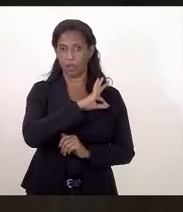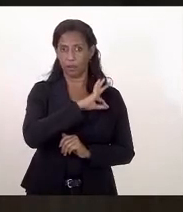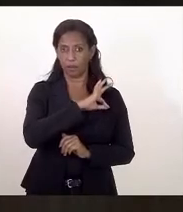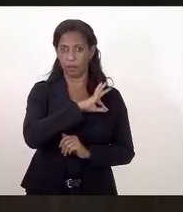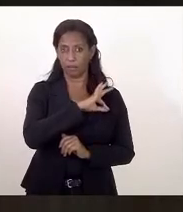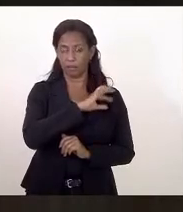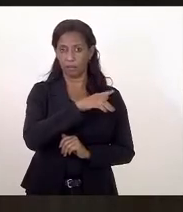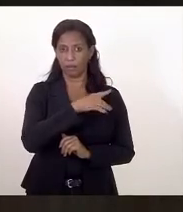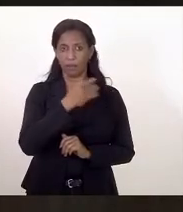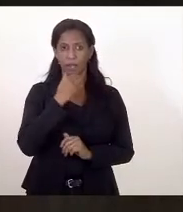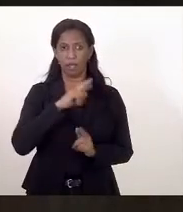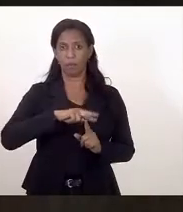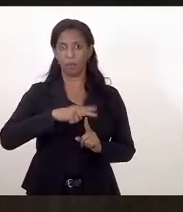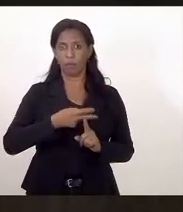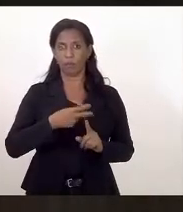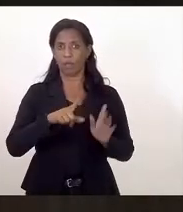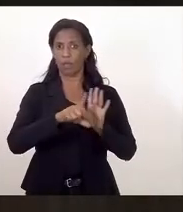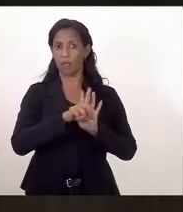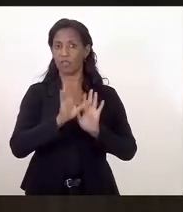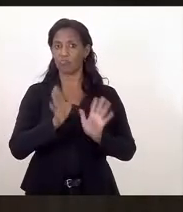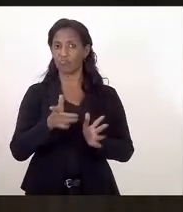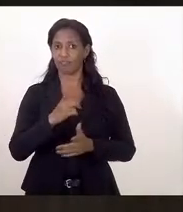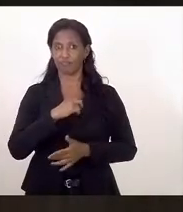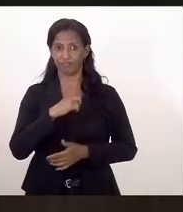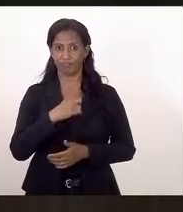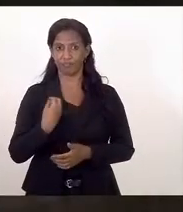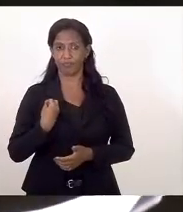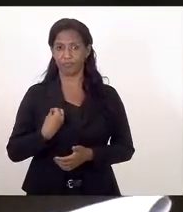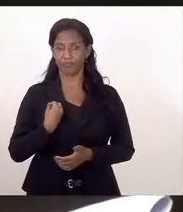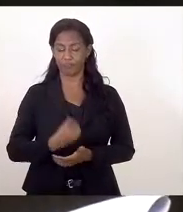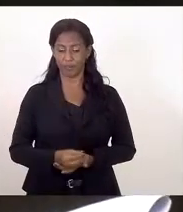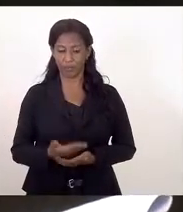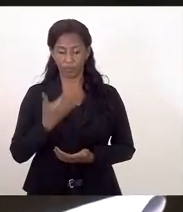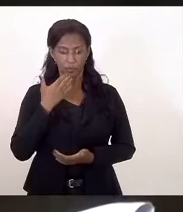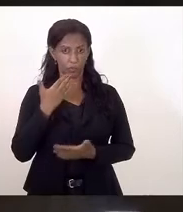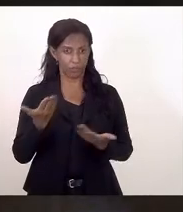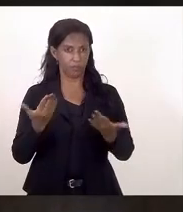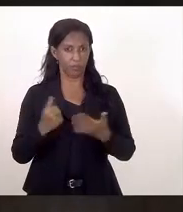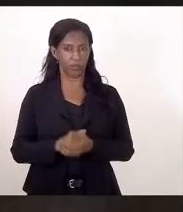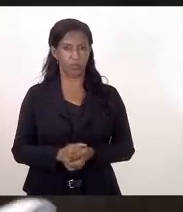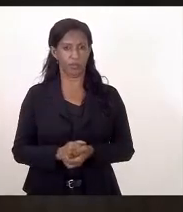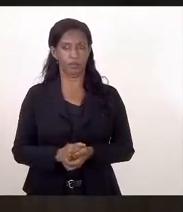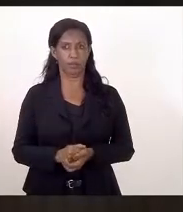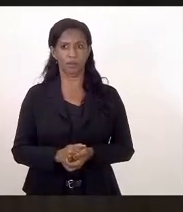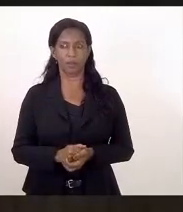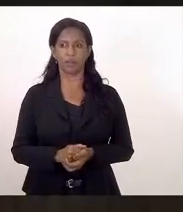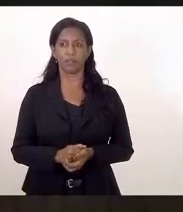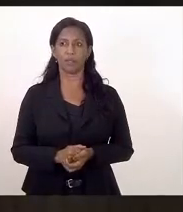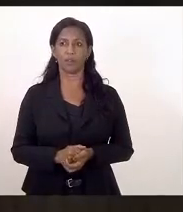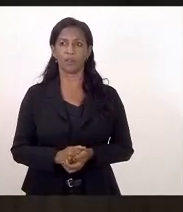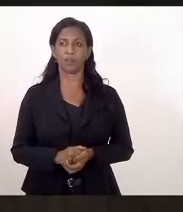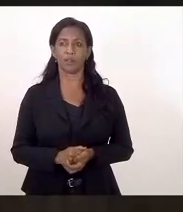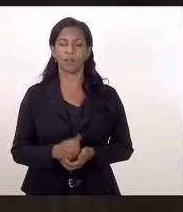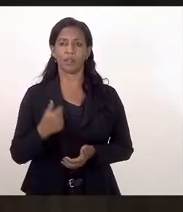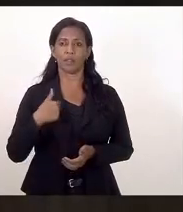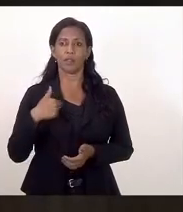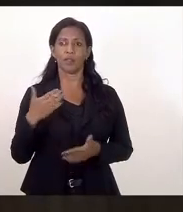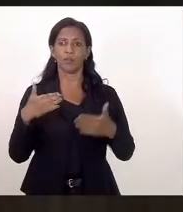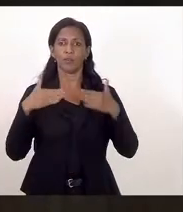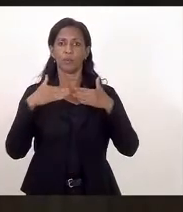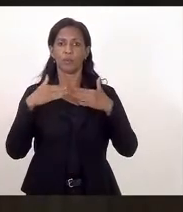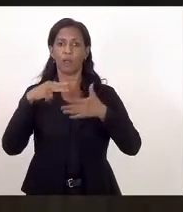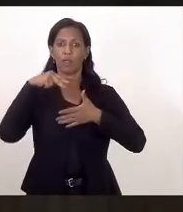existe. Então, o que nós vamos... E eu vou fazer um pedido aqui público à deputada Marta Rocha, que eu vou propor a